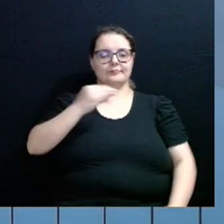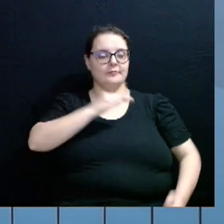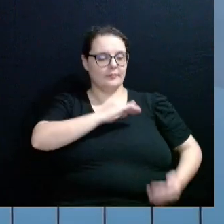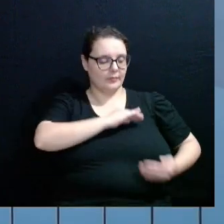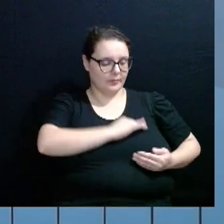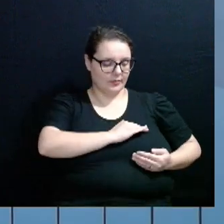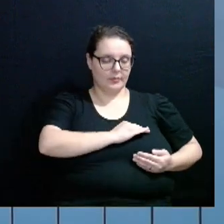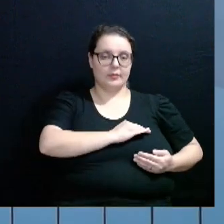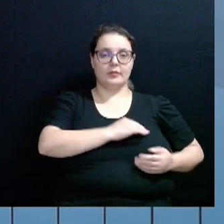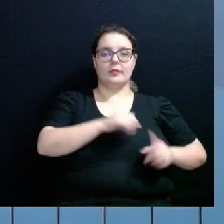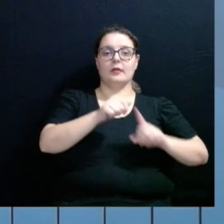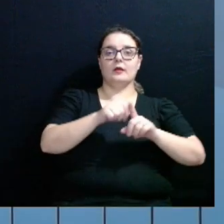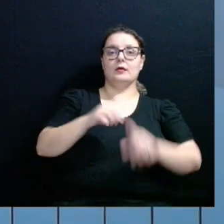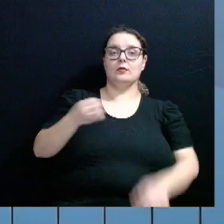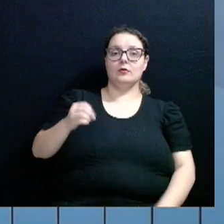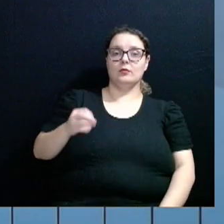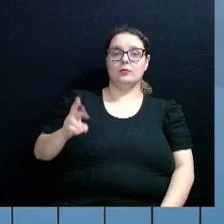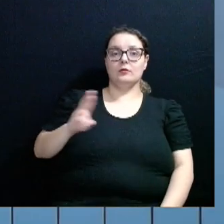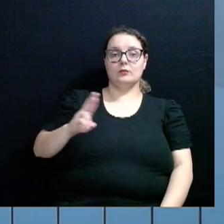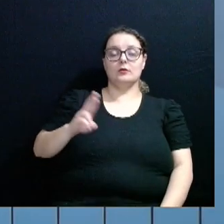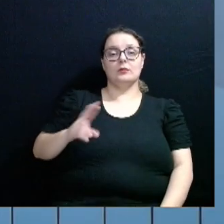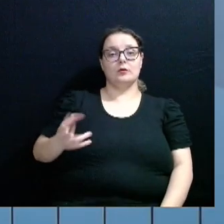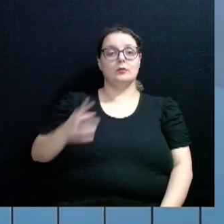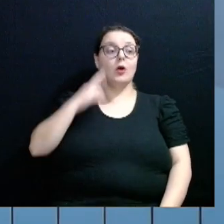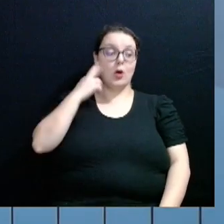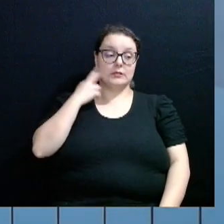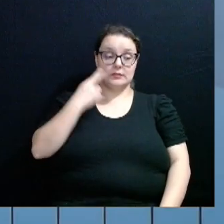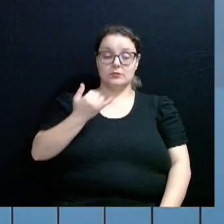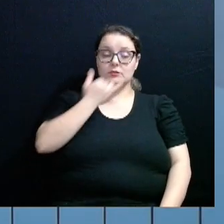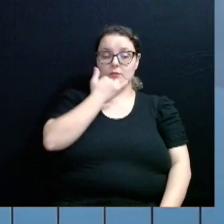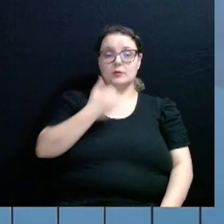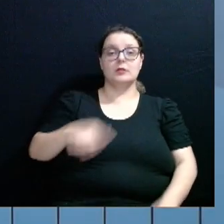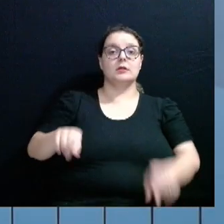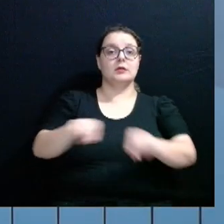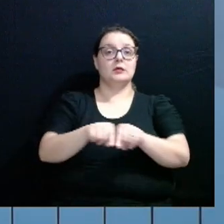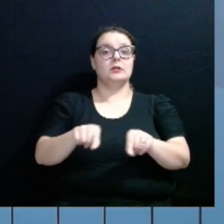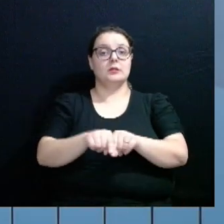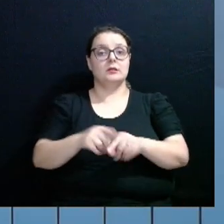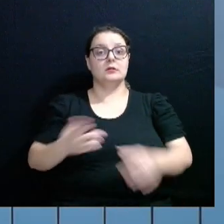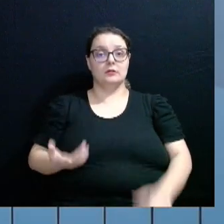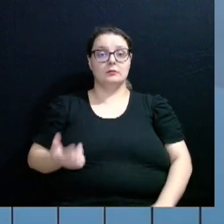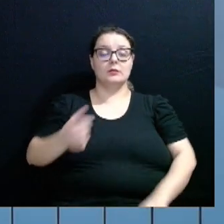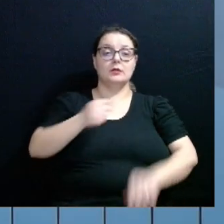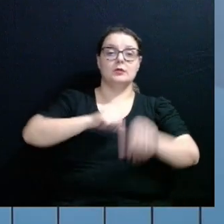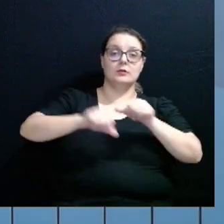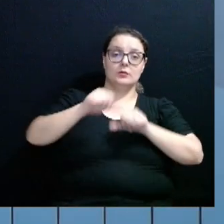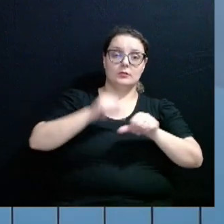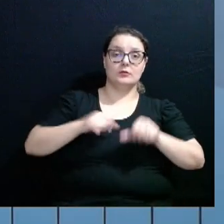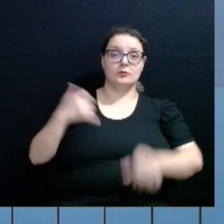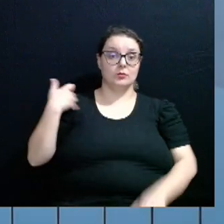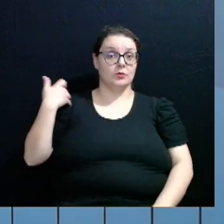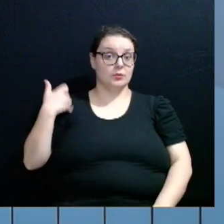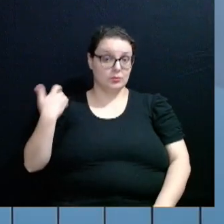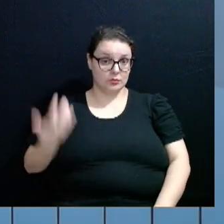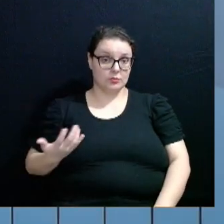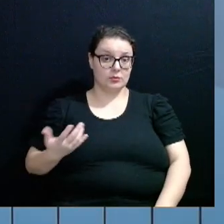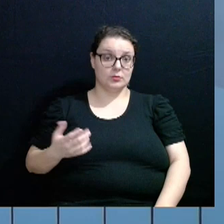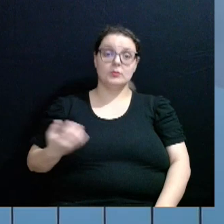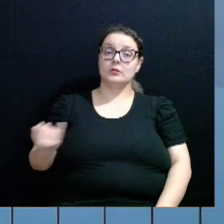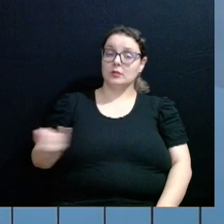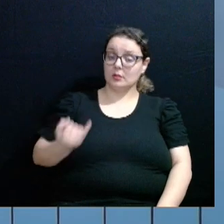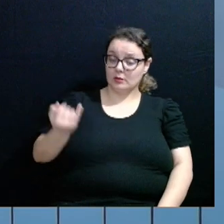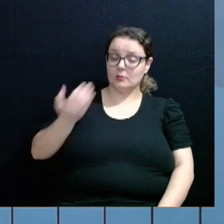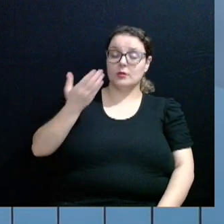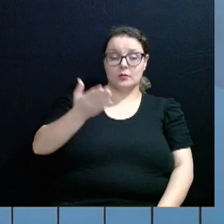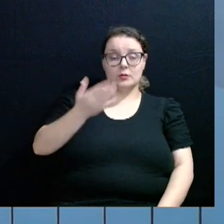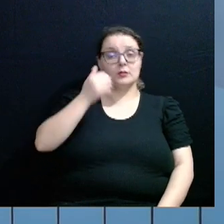Outubro Rosa e também sobre essa questão da alteração, né, da faixa etária. Importante você, mulher, a partir